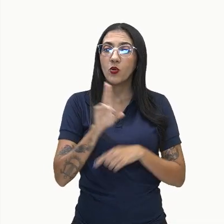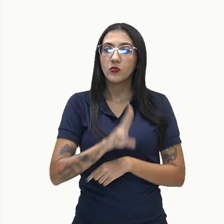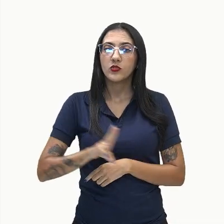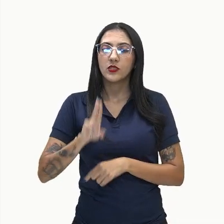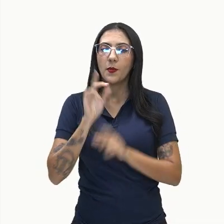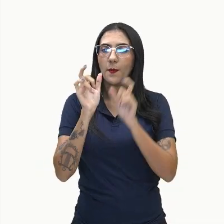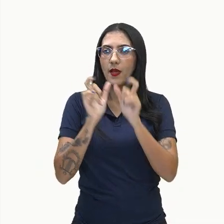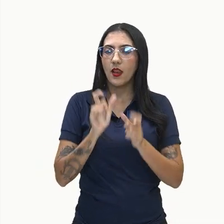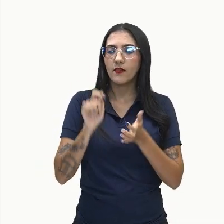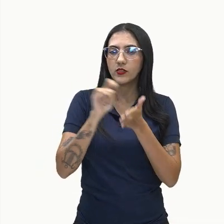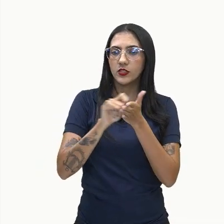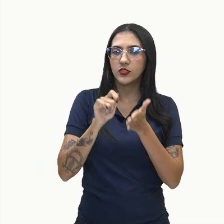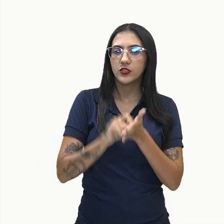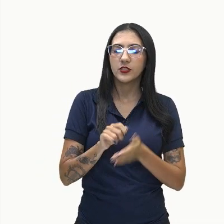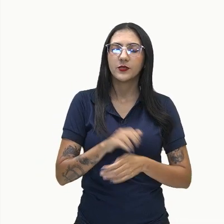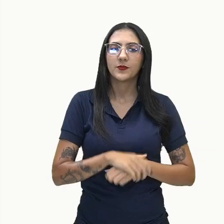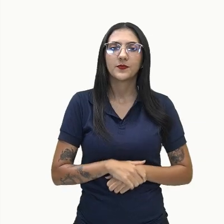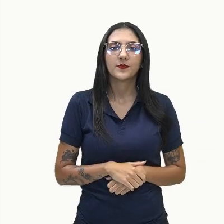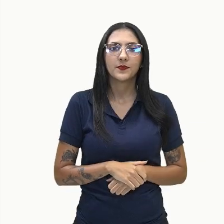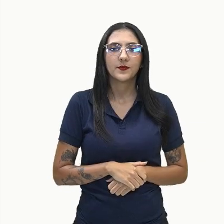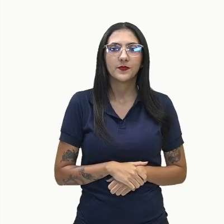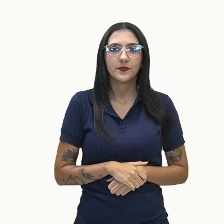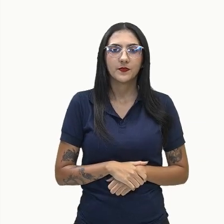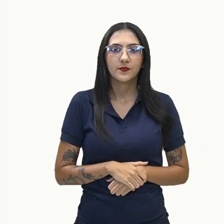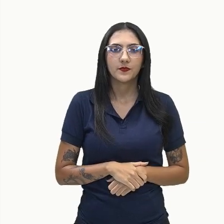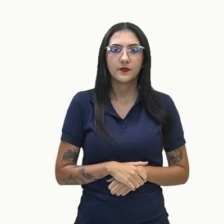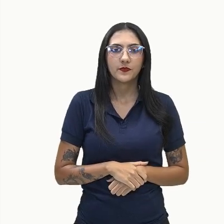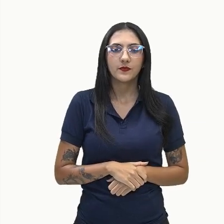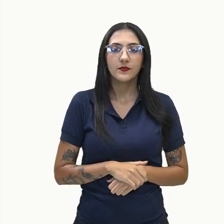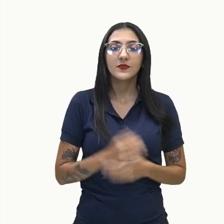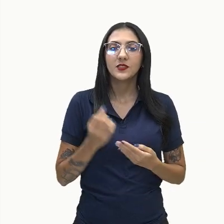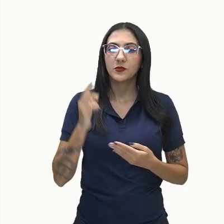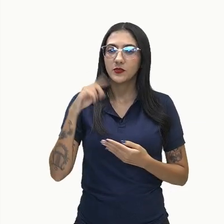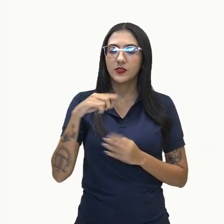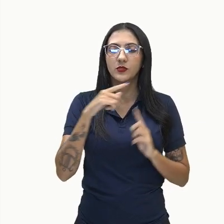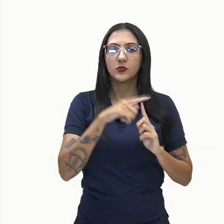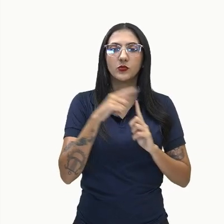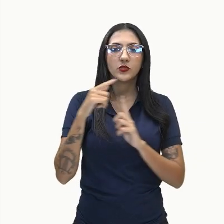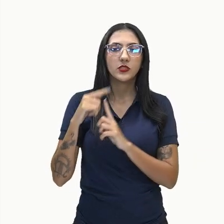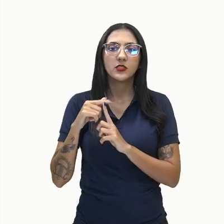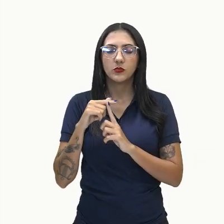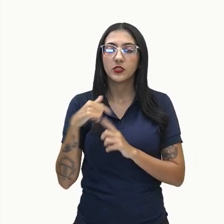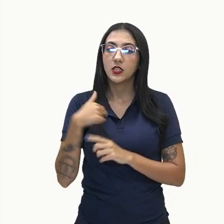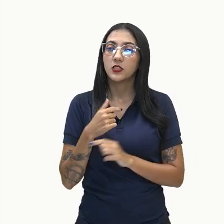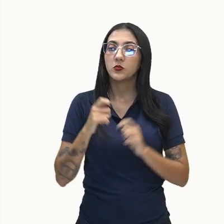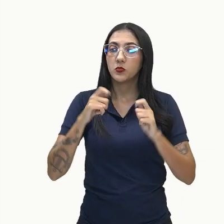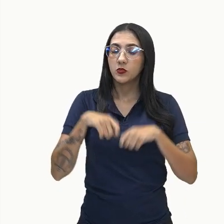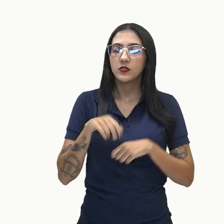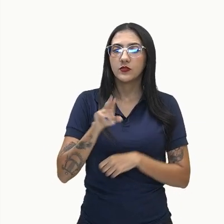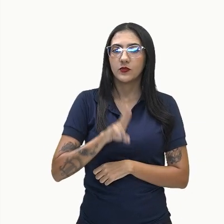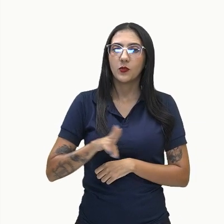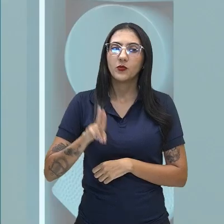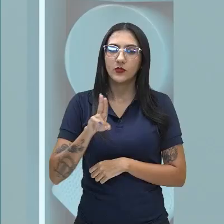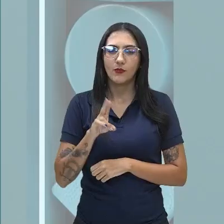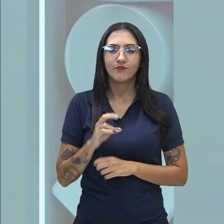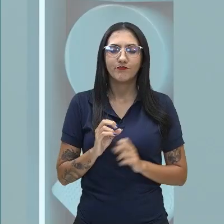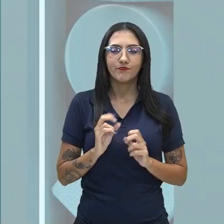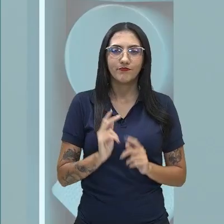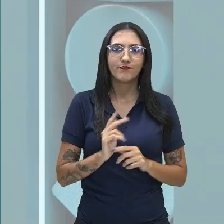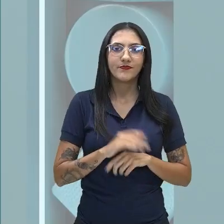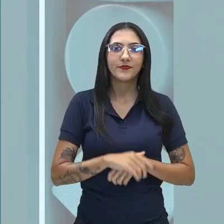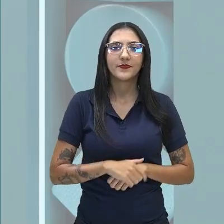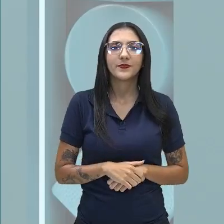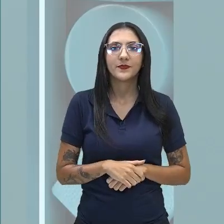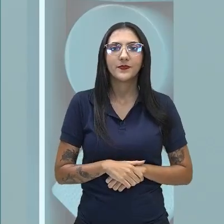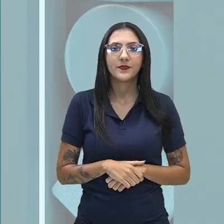texto. E esse é um dos tipos de linguagem que nós utilizamos. Muito bem.